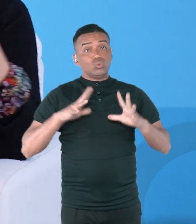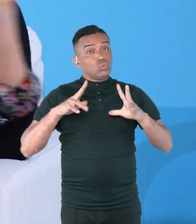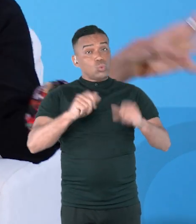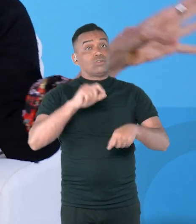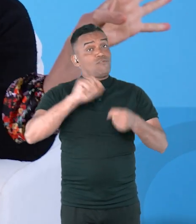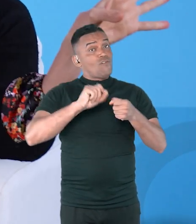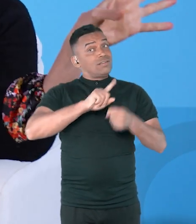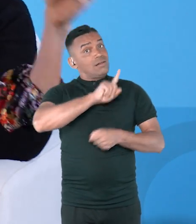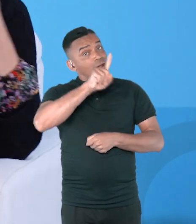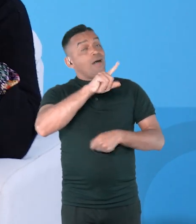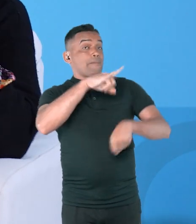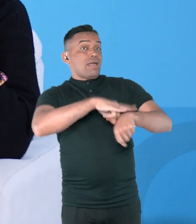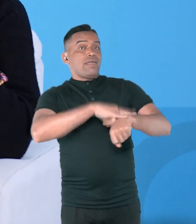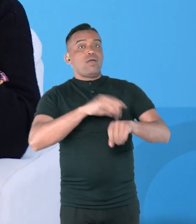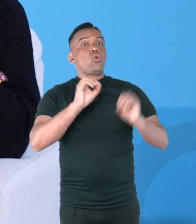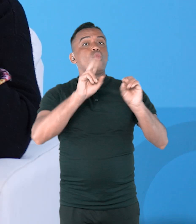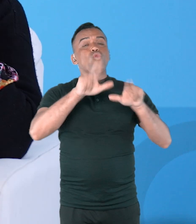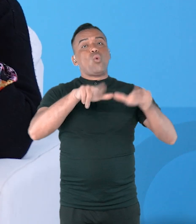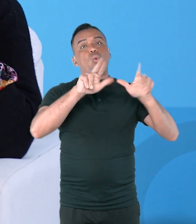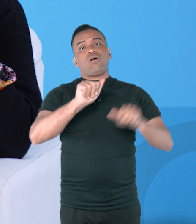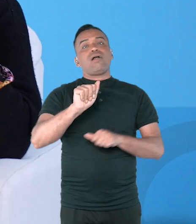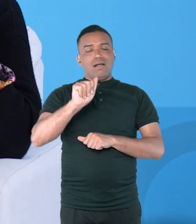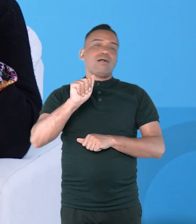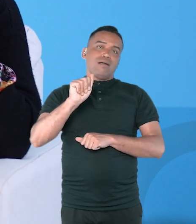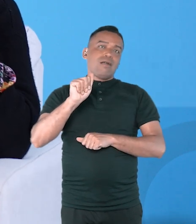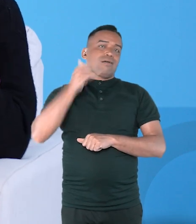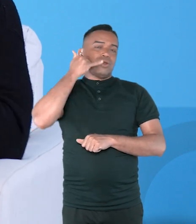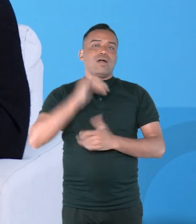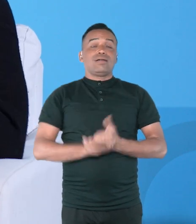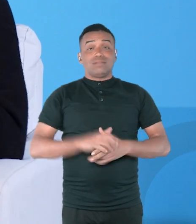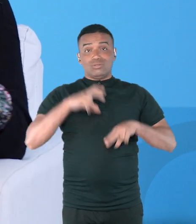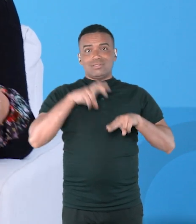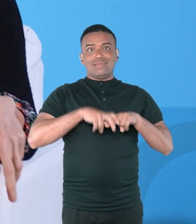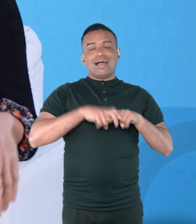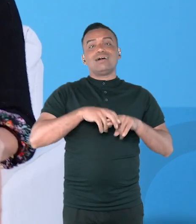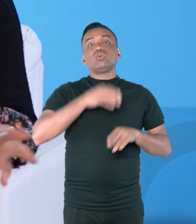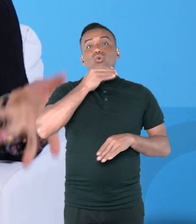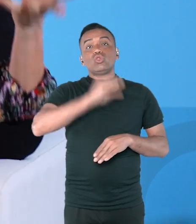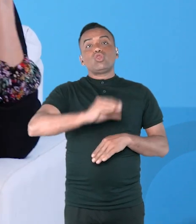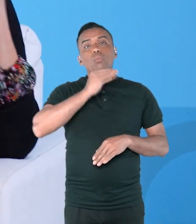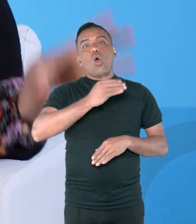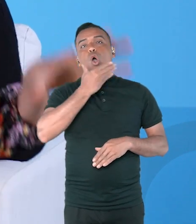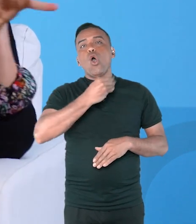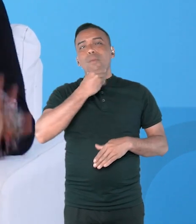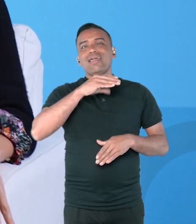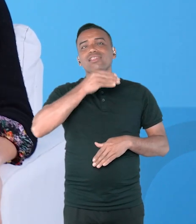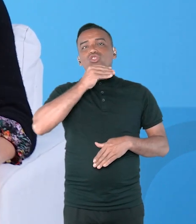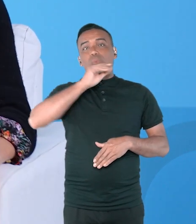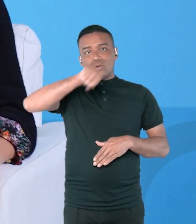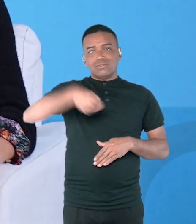banheiro é sem celular. E eu vou te falar uma coisa. Um Drummond, numa sentada, te salva